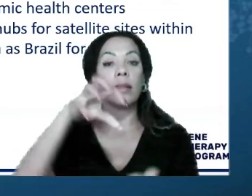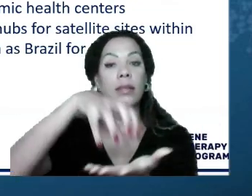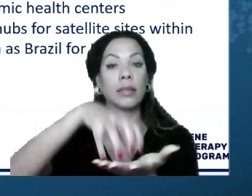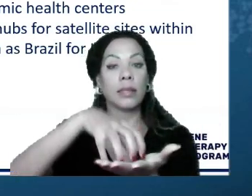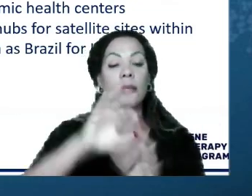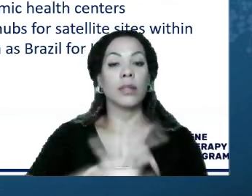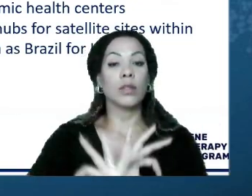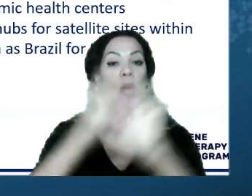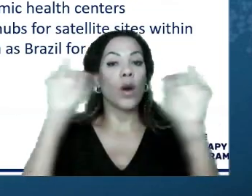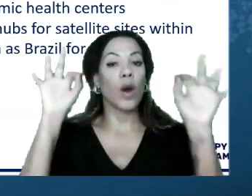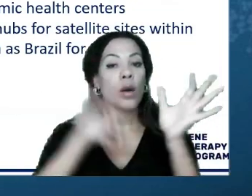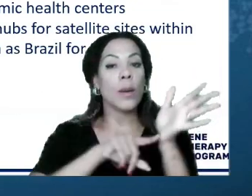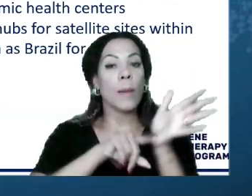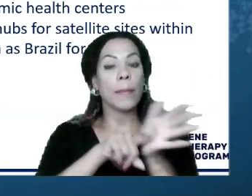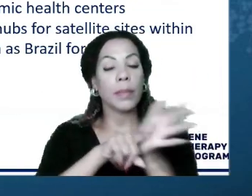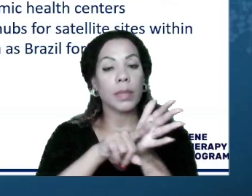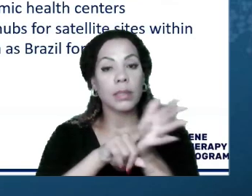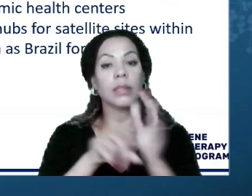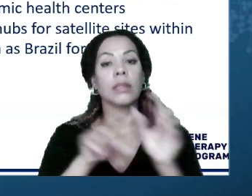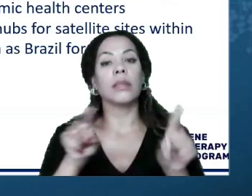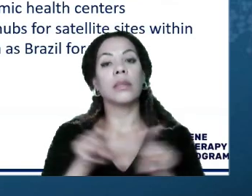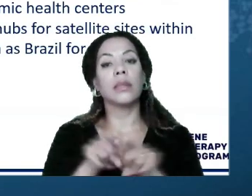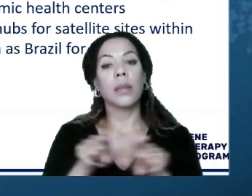de pesquisa